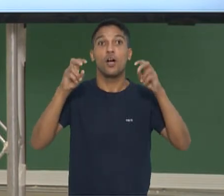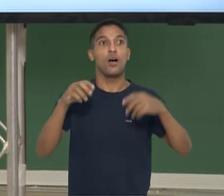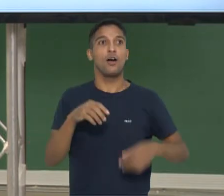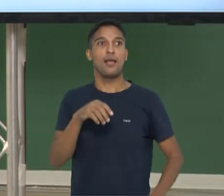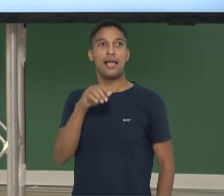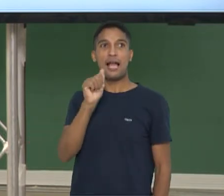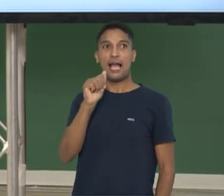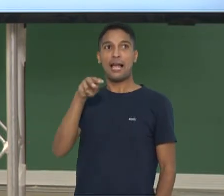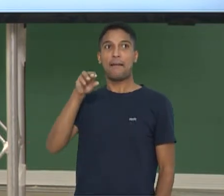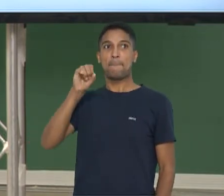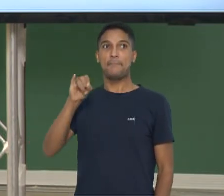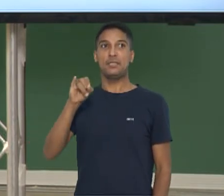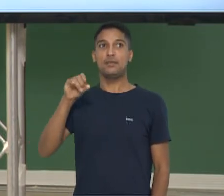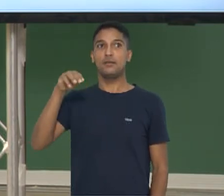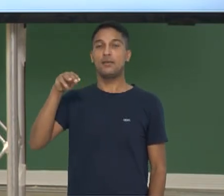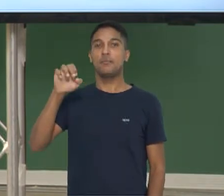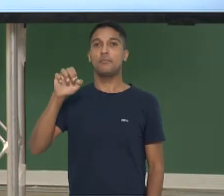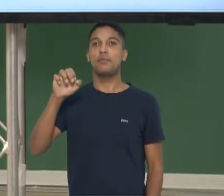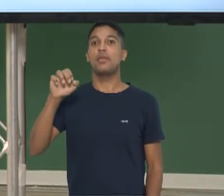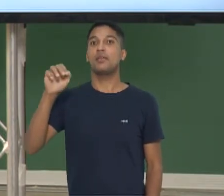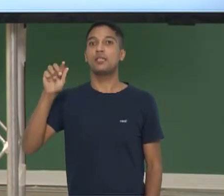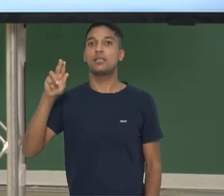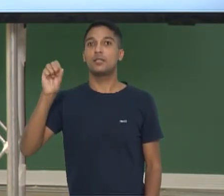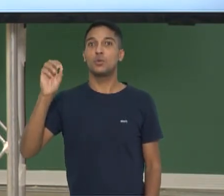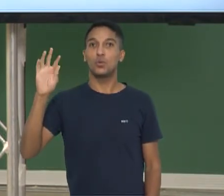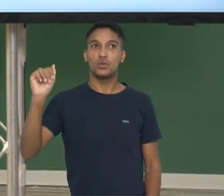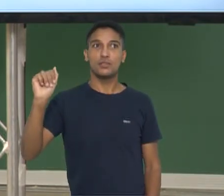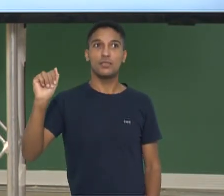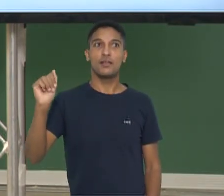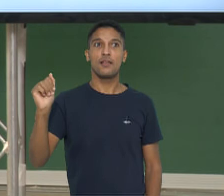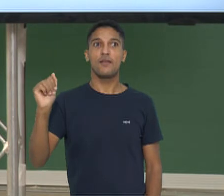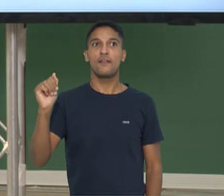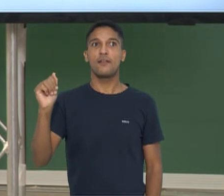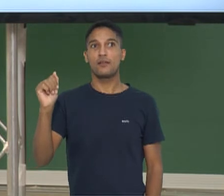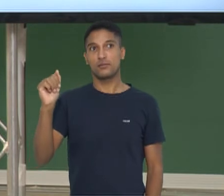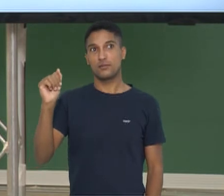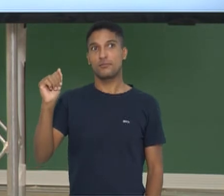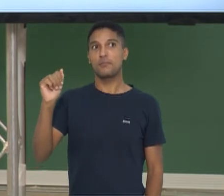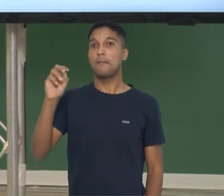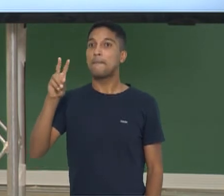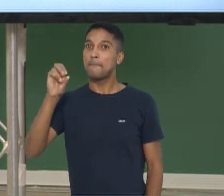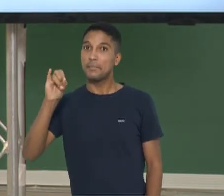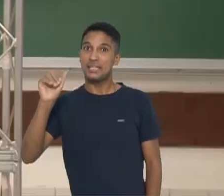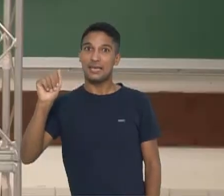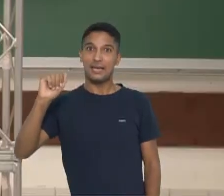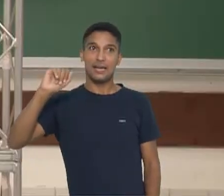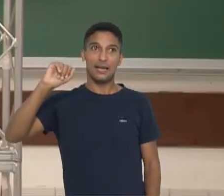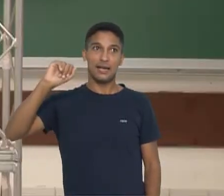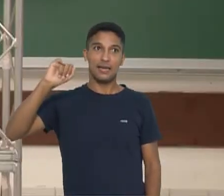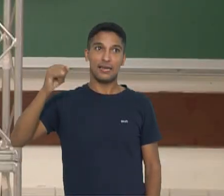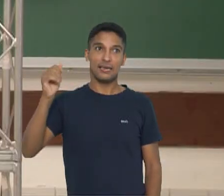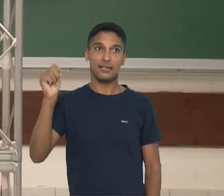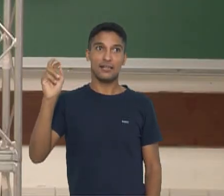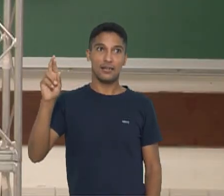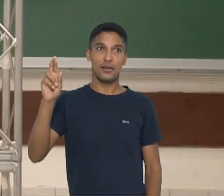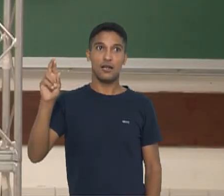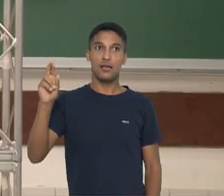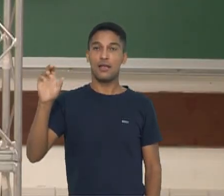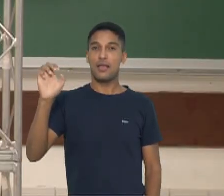gusta viajar en avión. Eu gosto de viajar no avião. Se eu quero responder que eu também, a mí